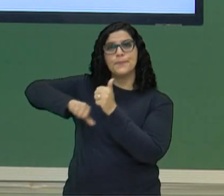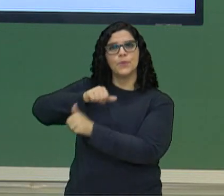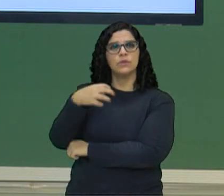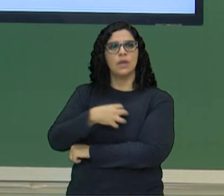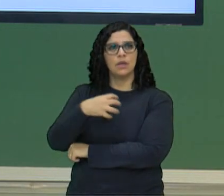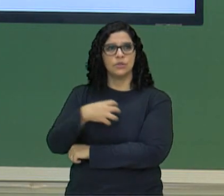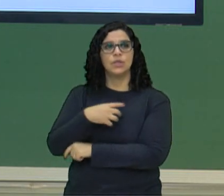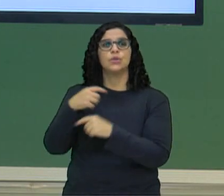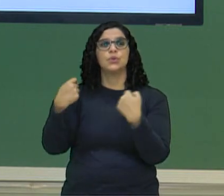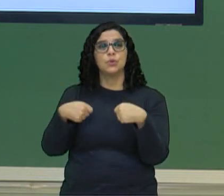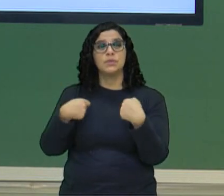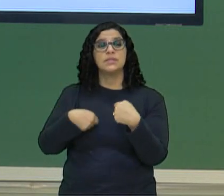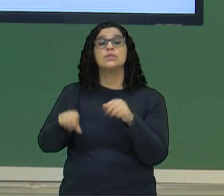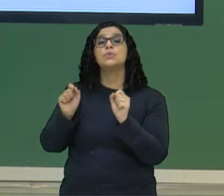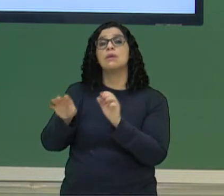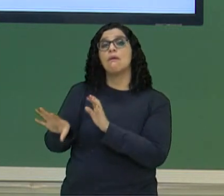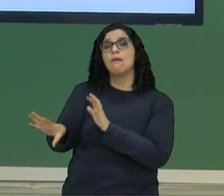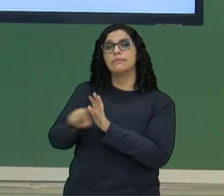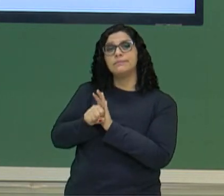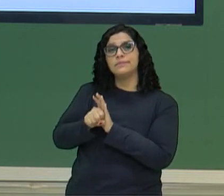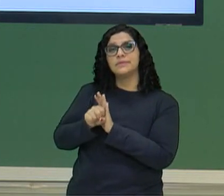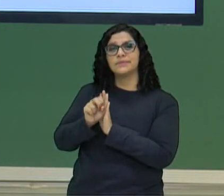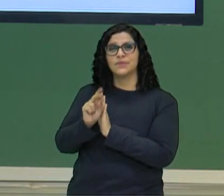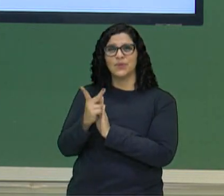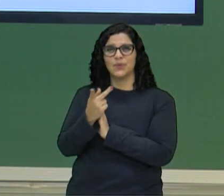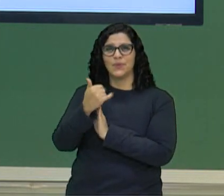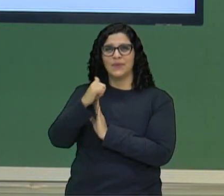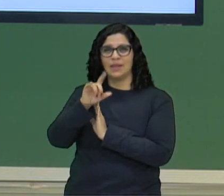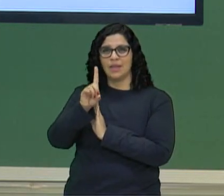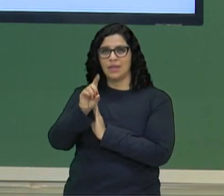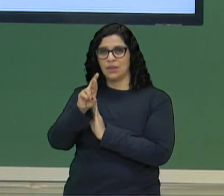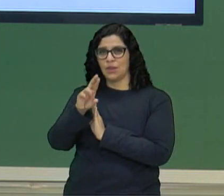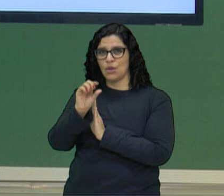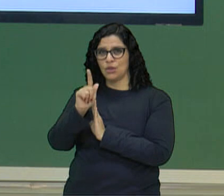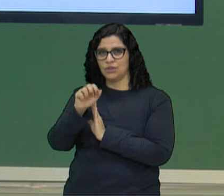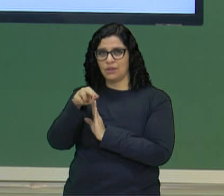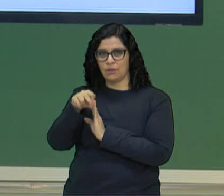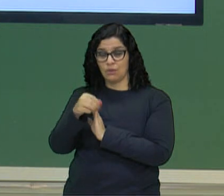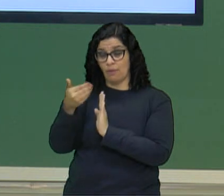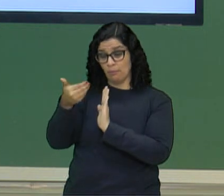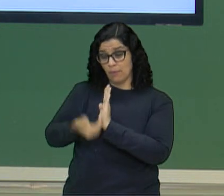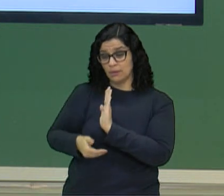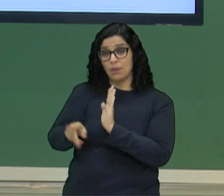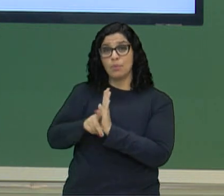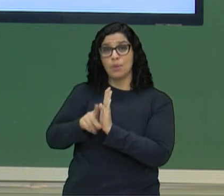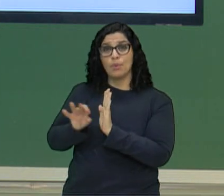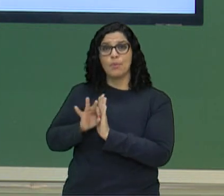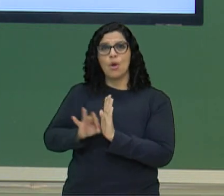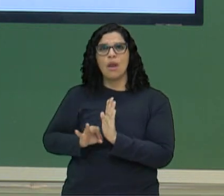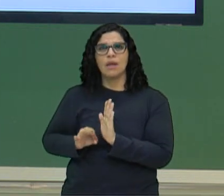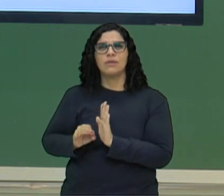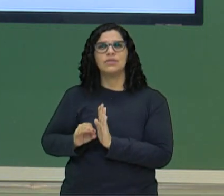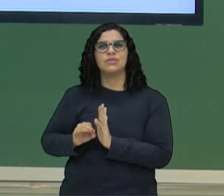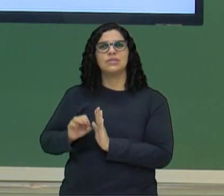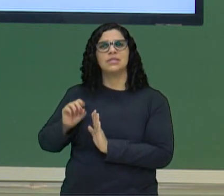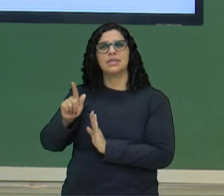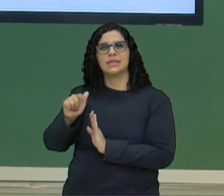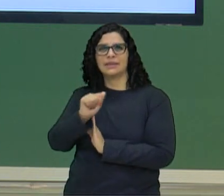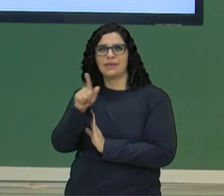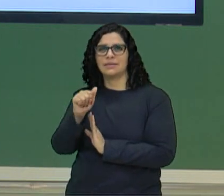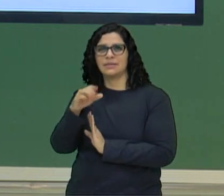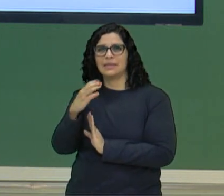convertido, ele recebe o hidrogênio de volta quando ele perde moléculas de gás carbônico. Então a estrutura